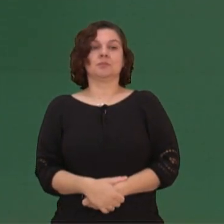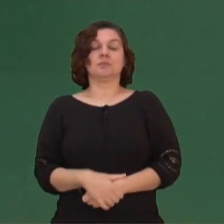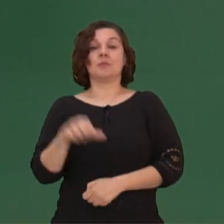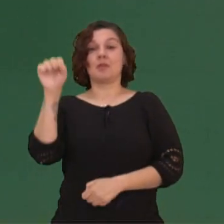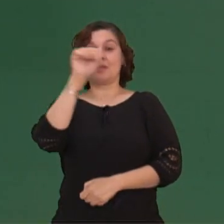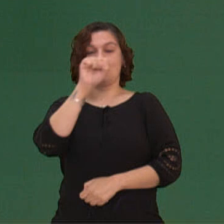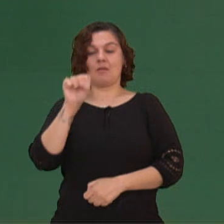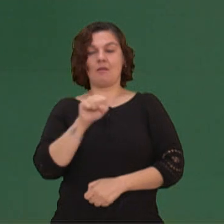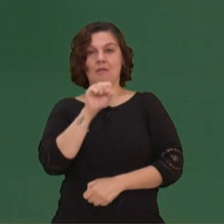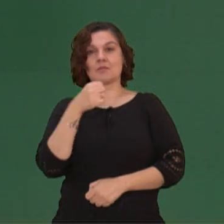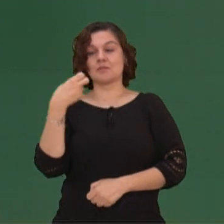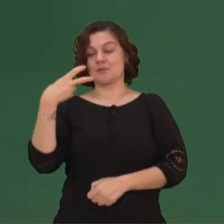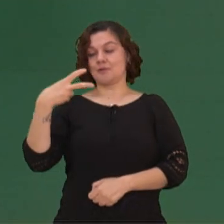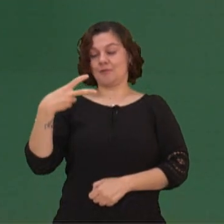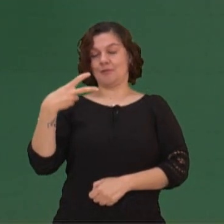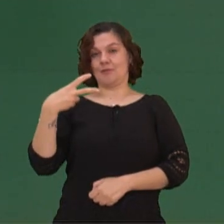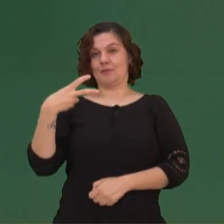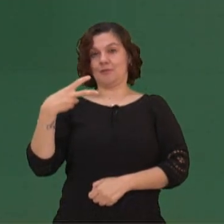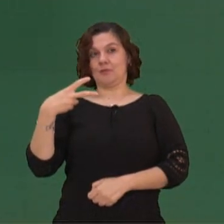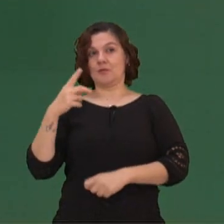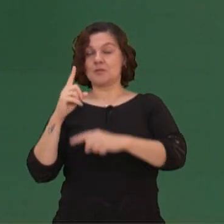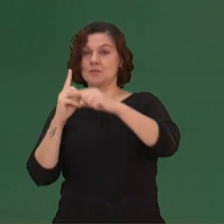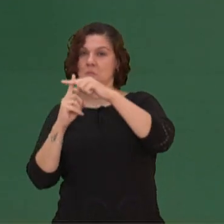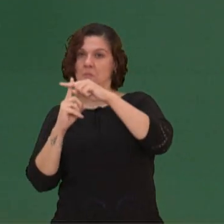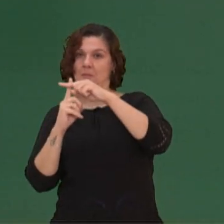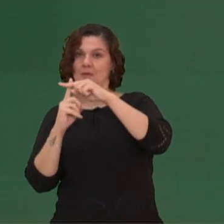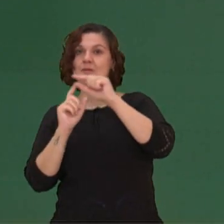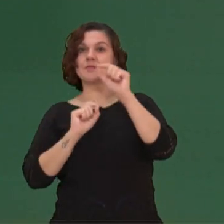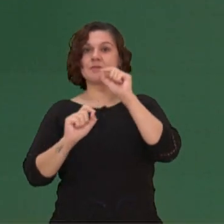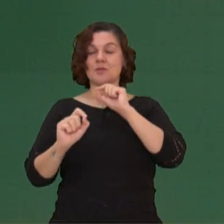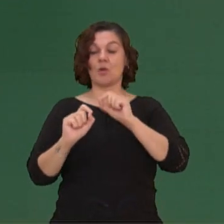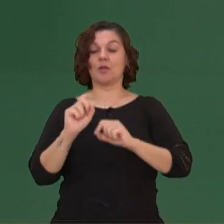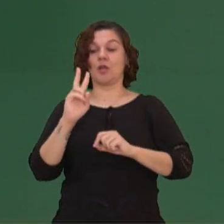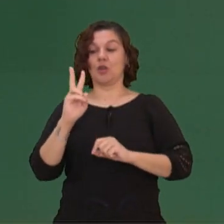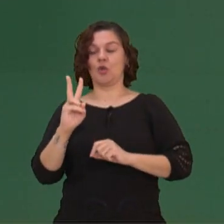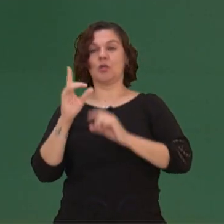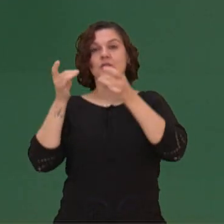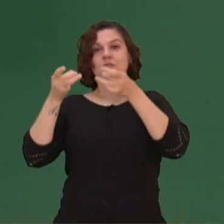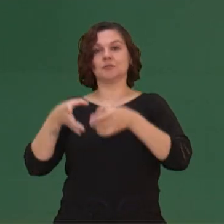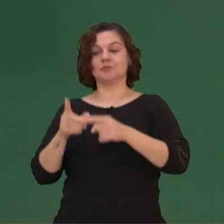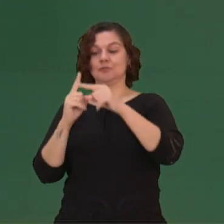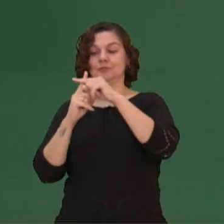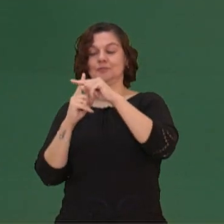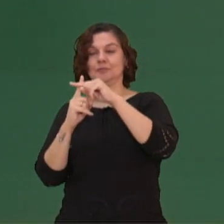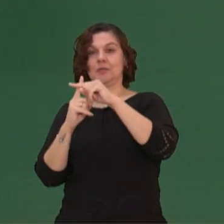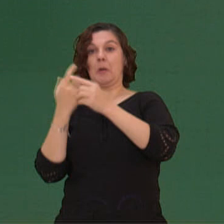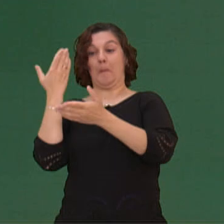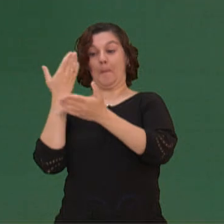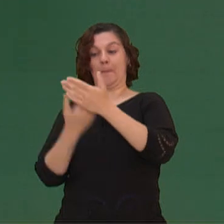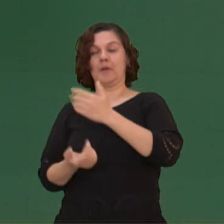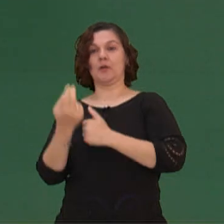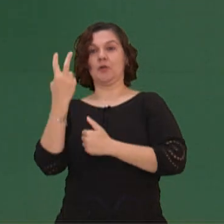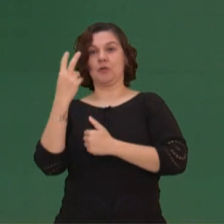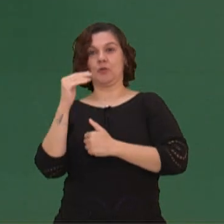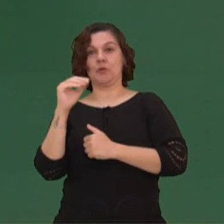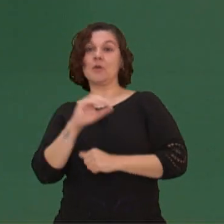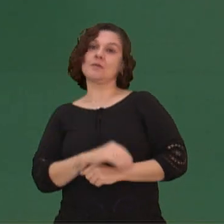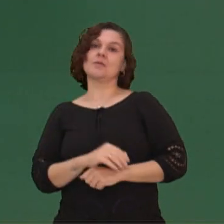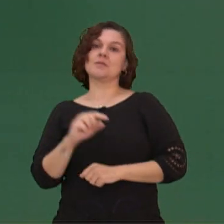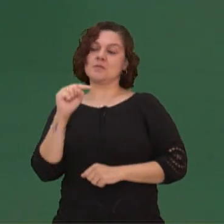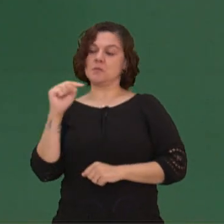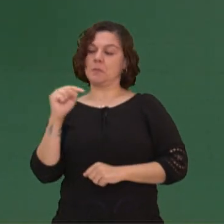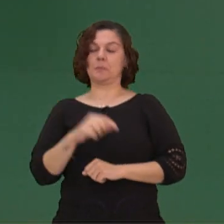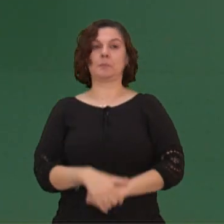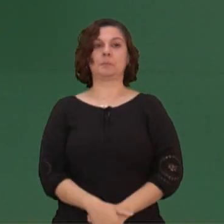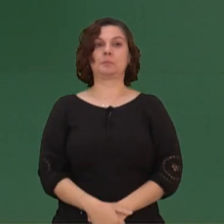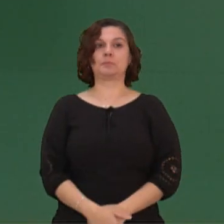2+, significa que ele tem 2 cargas positivas sobrando, portanto, perdeu 2